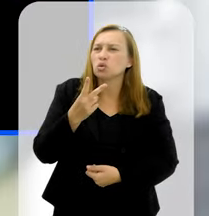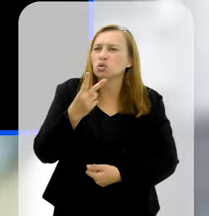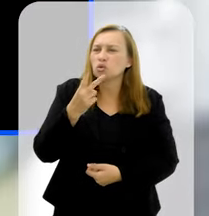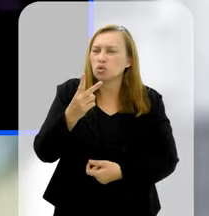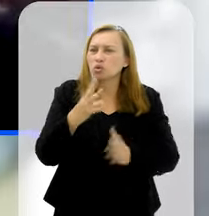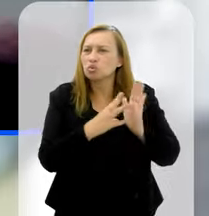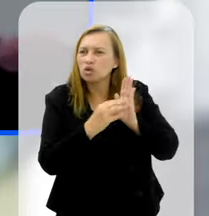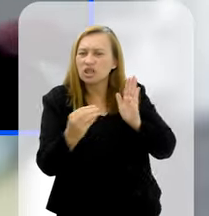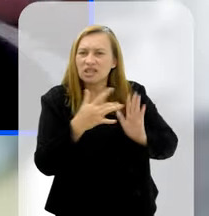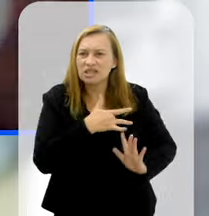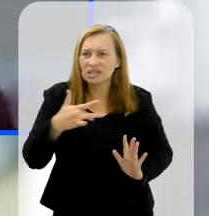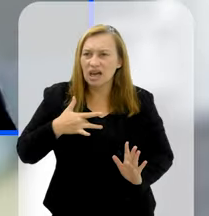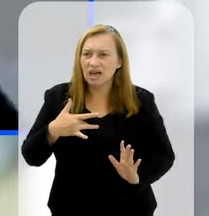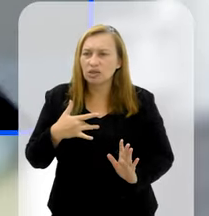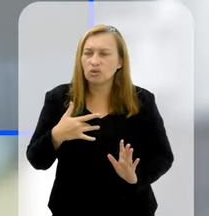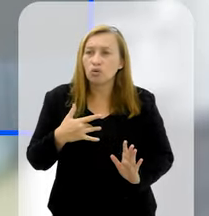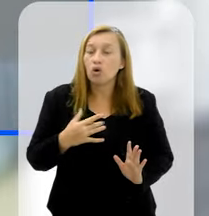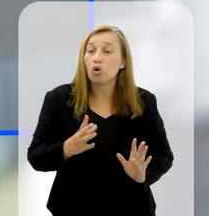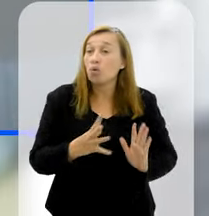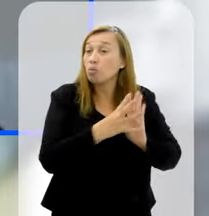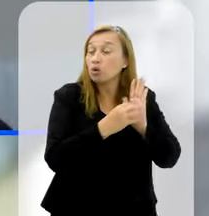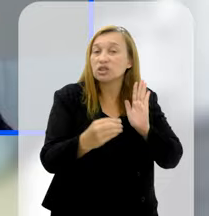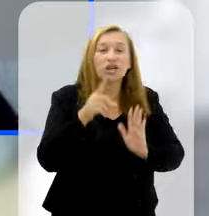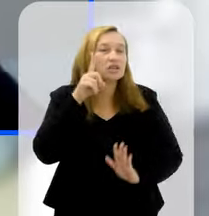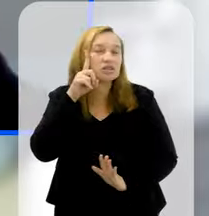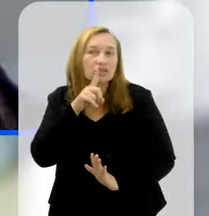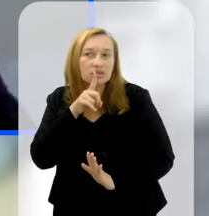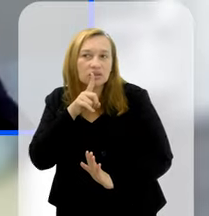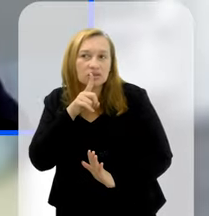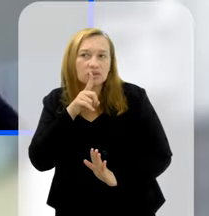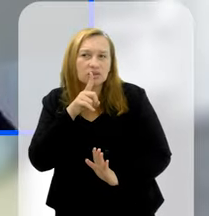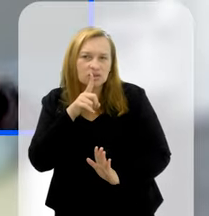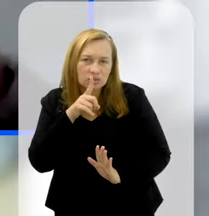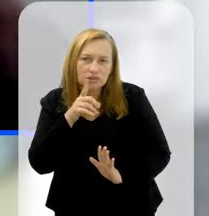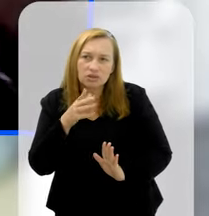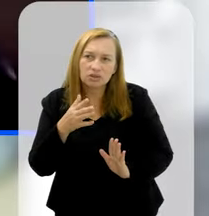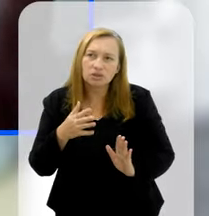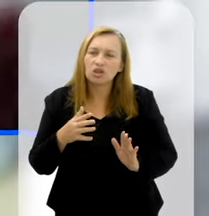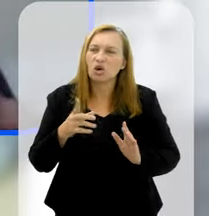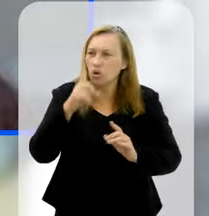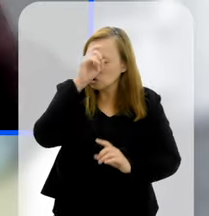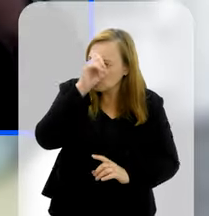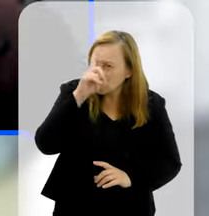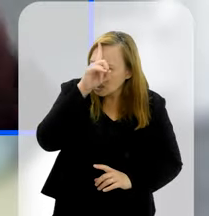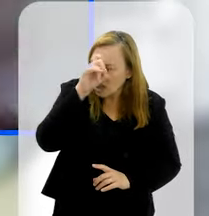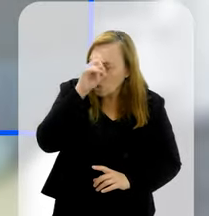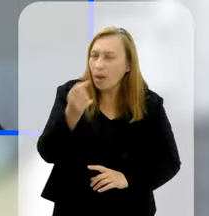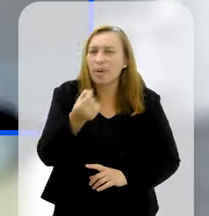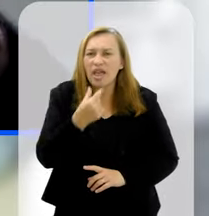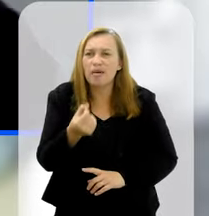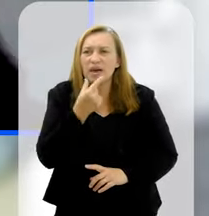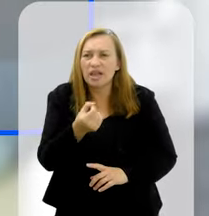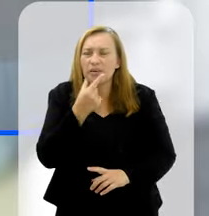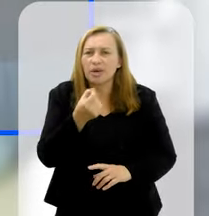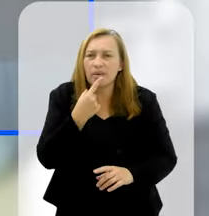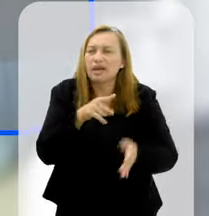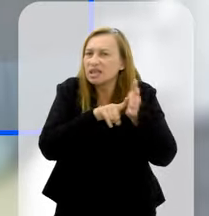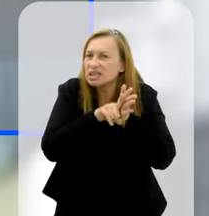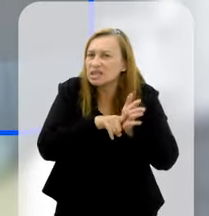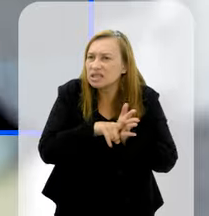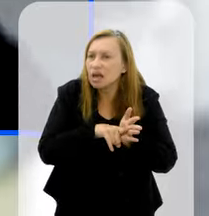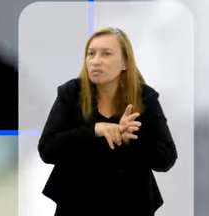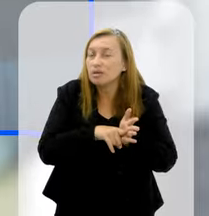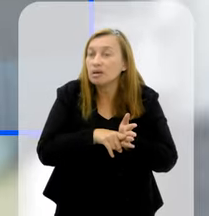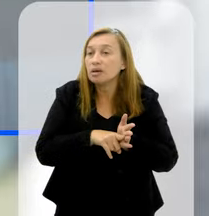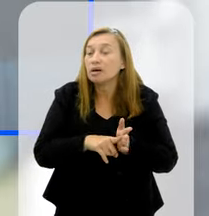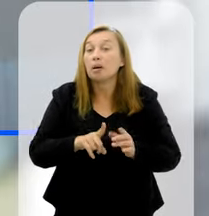dois grandes modelos de saúde. O modelo americano, que é de muita intervenção, é de muito hospital, de muito remédio, muito exame